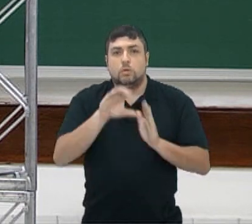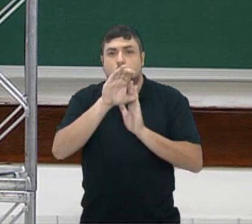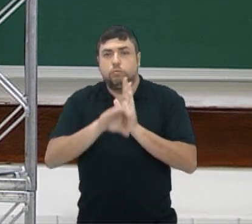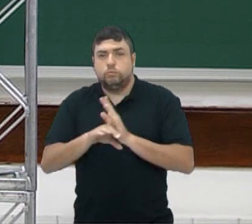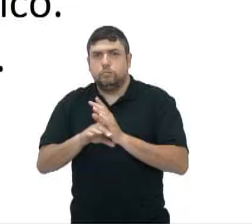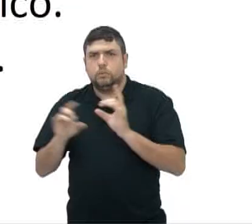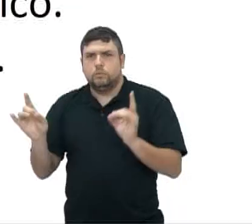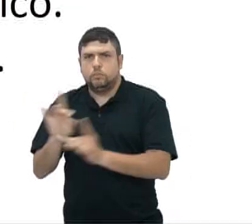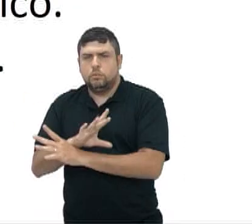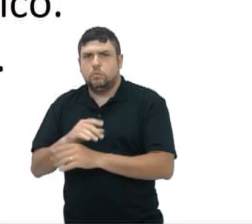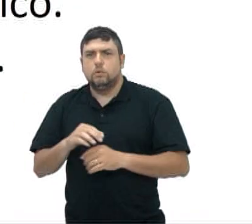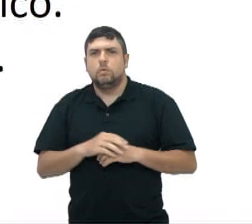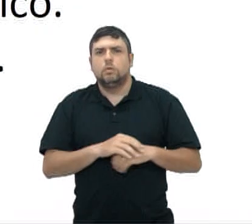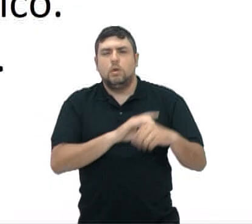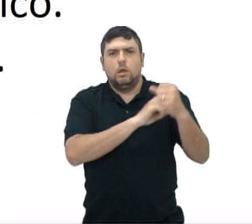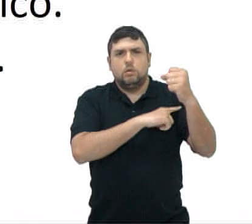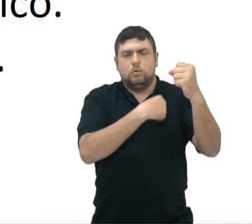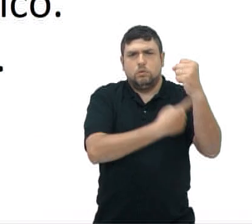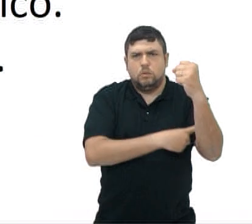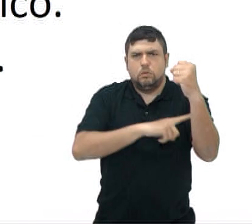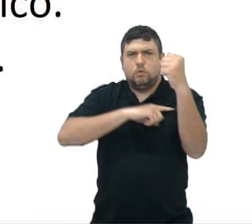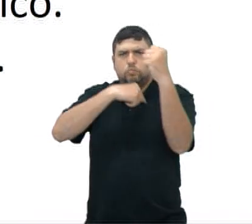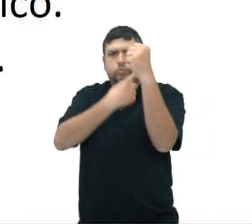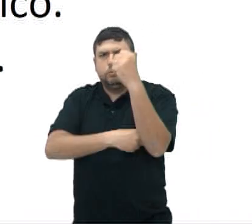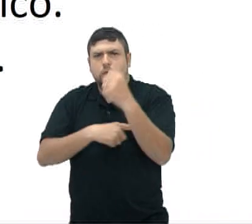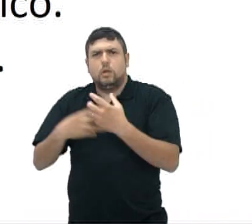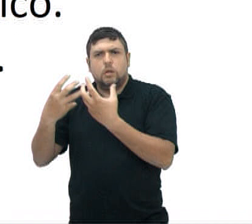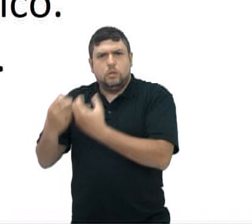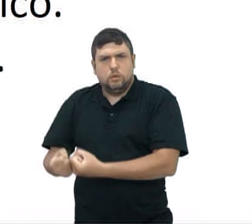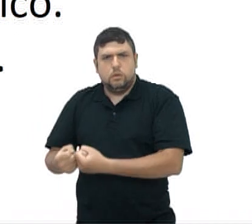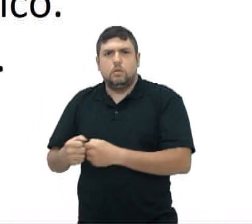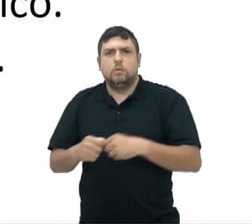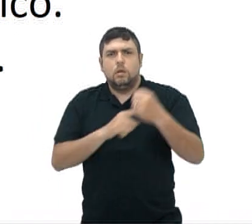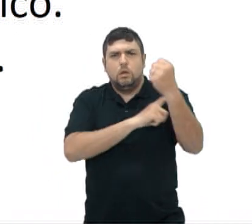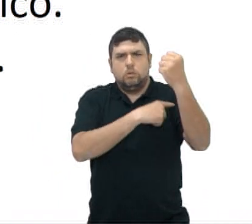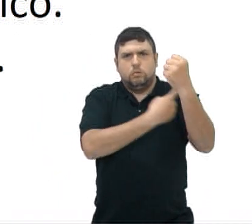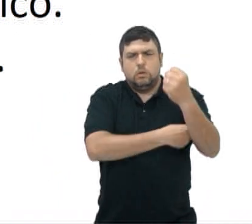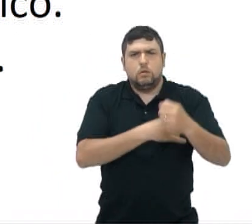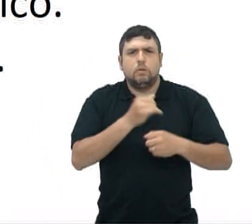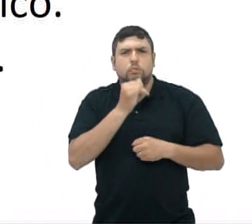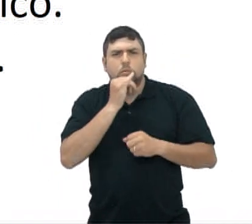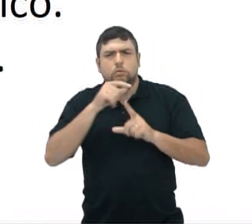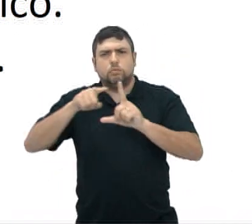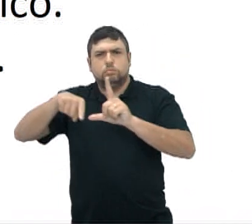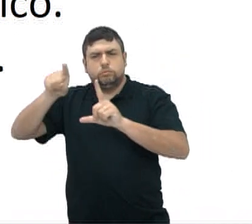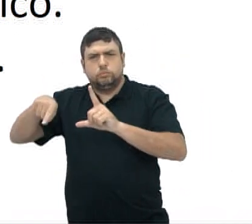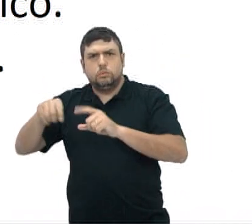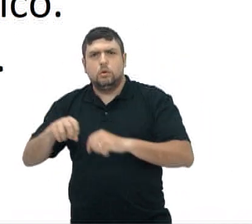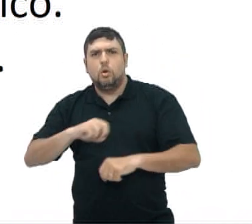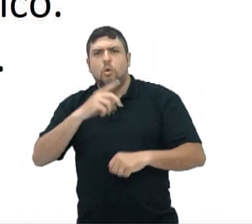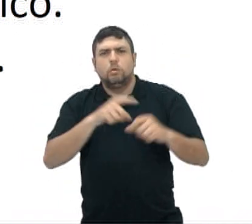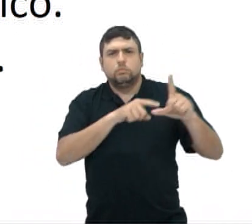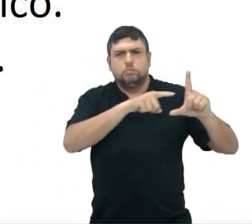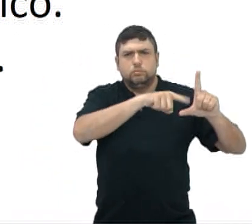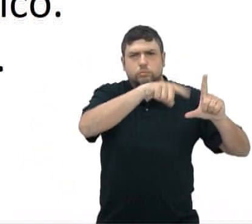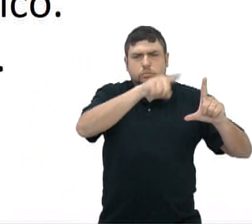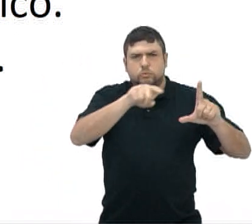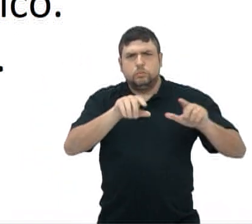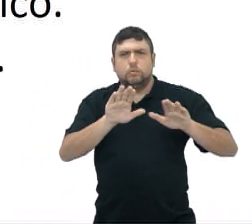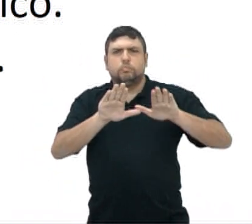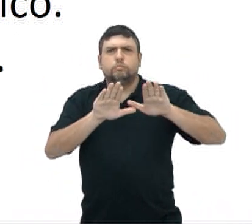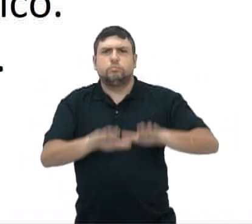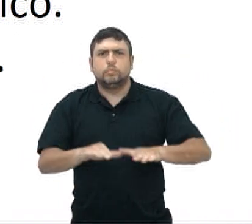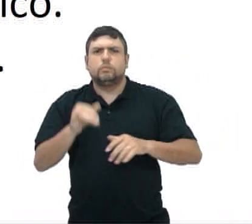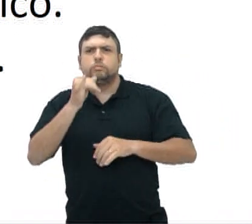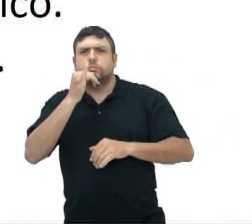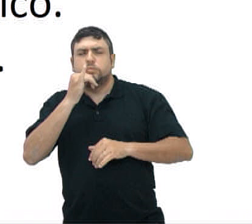encerramento, autoridade, autoritário e autorizado, autoridade, exemplificação e estatístico, ou estatístico, estático e exemplificação.